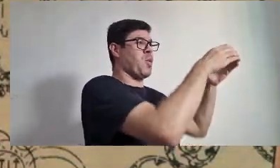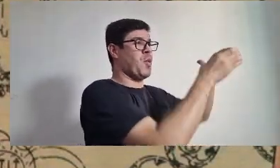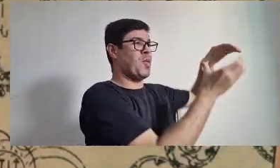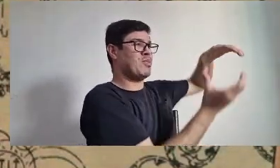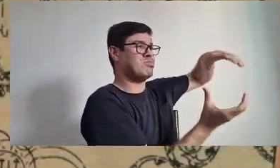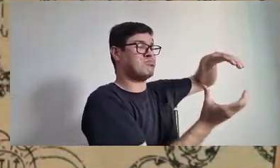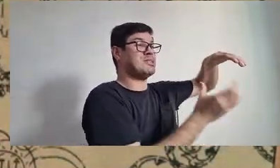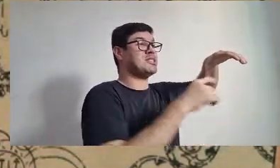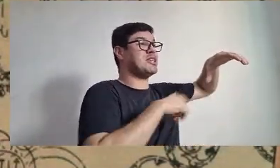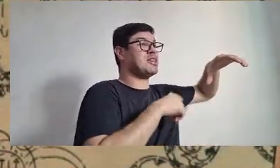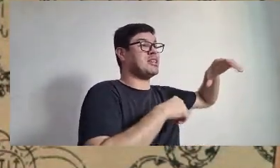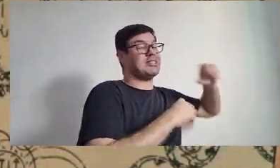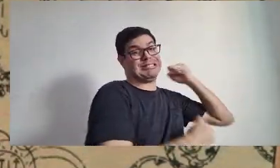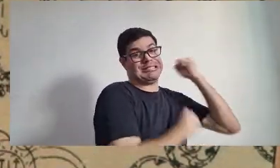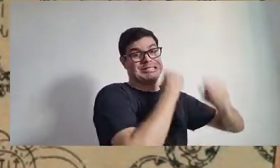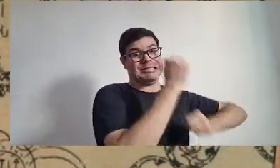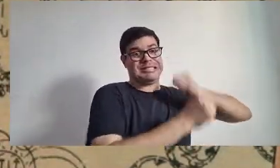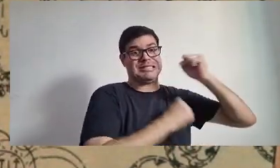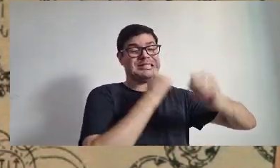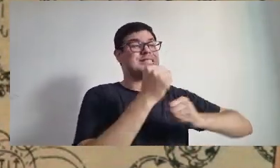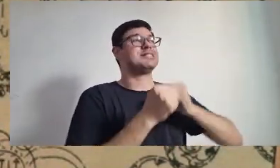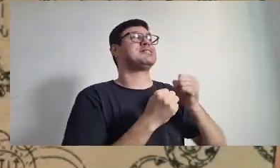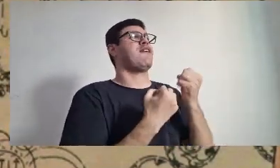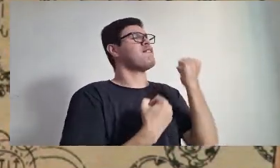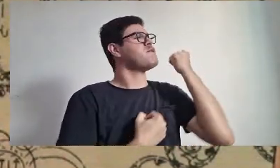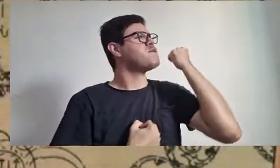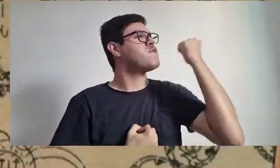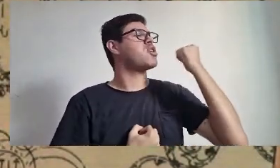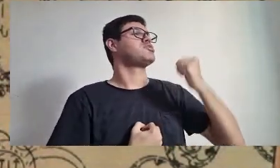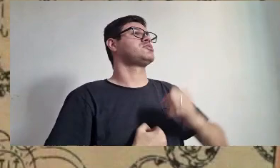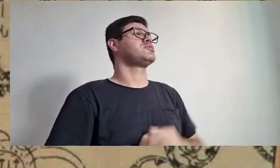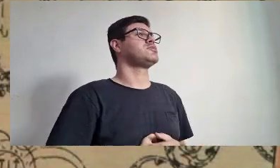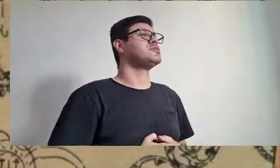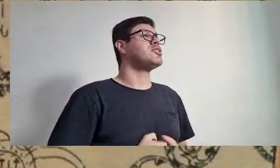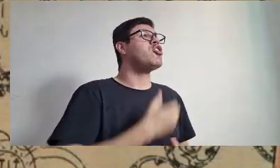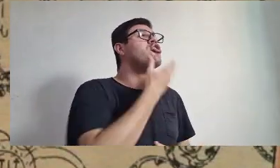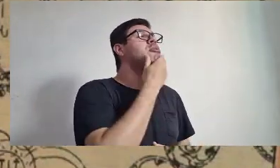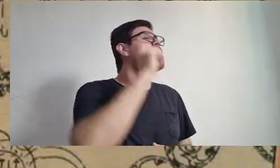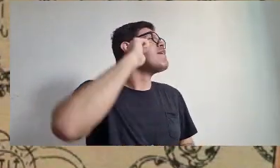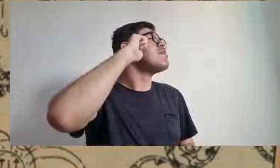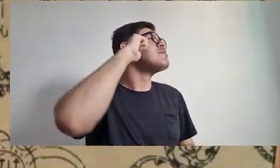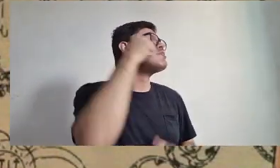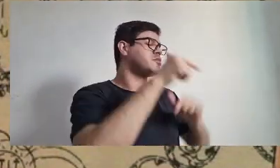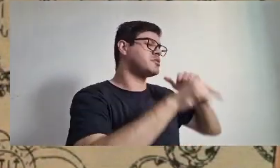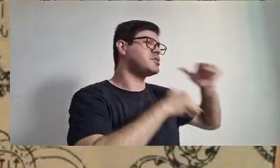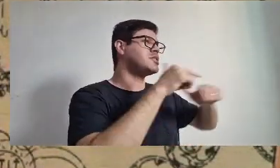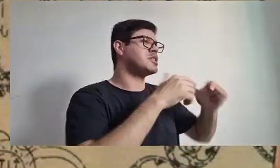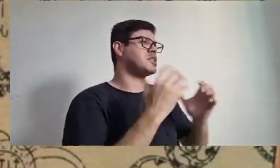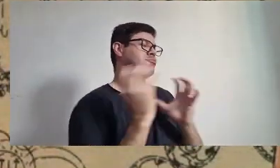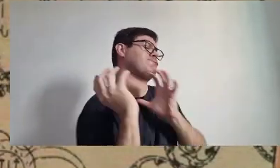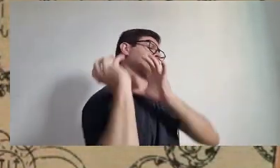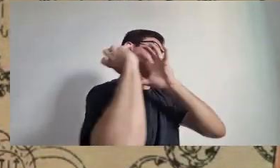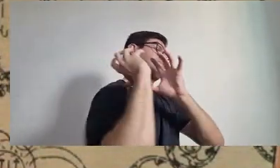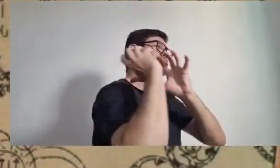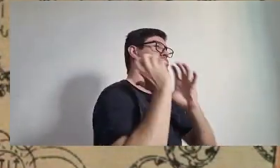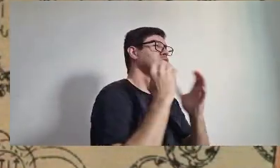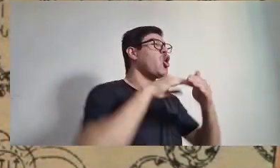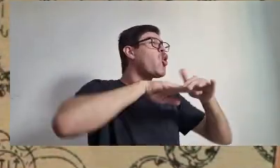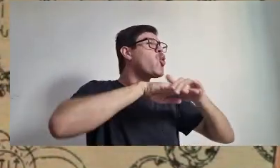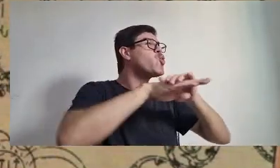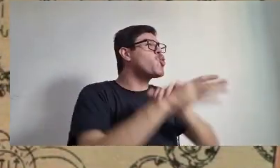tinha que voltar correndo. Homens fortes, aquele negrão forte, que trabalhavam em Zacarias, terminou a